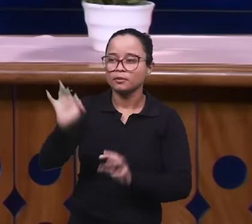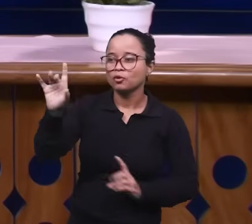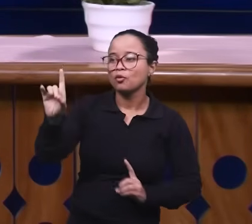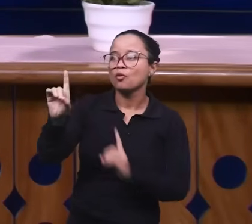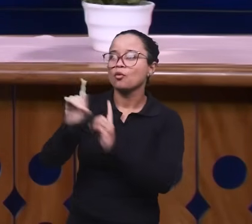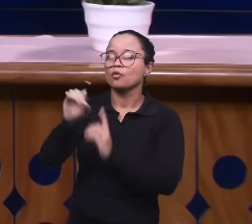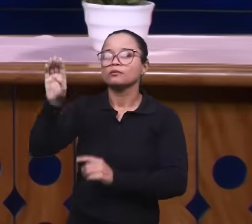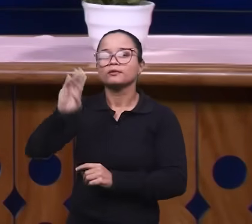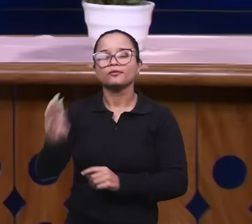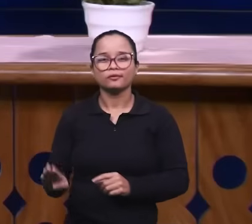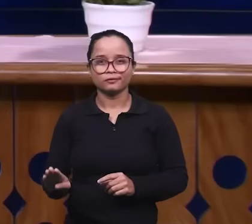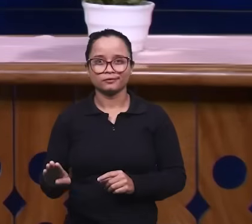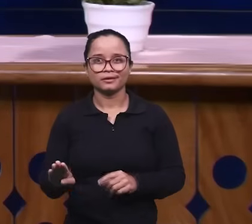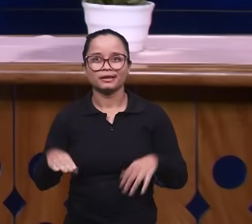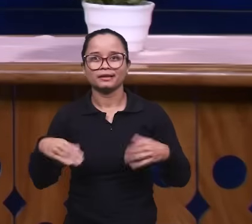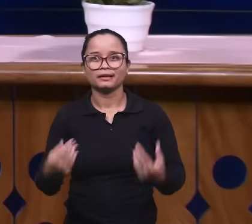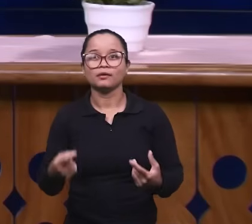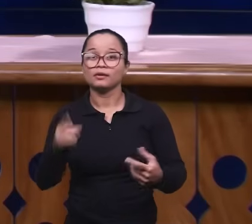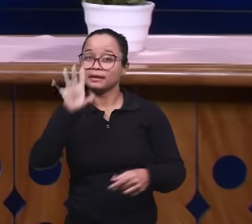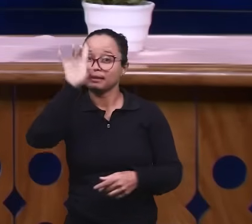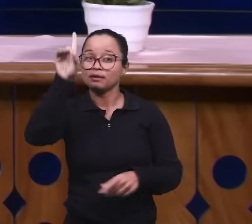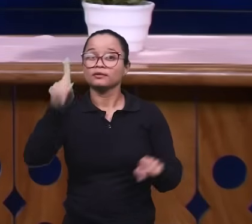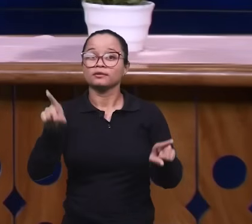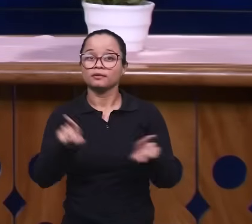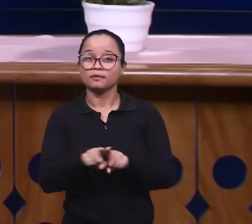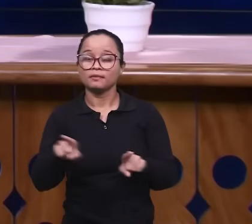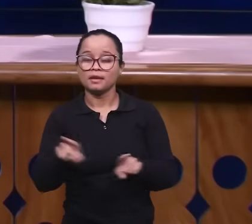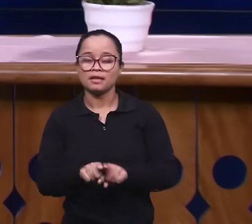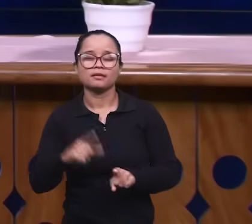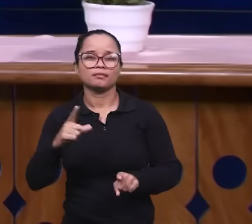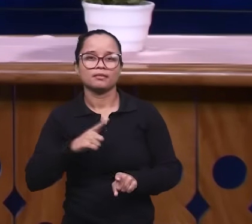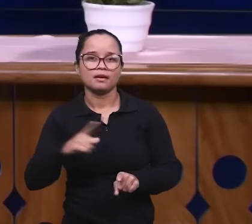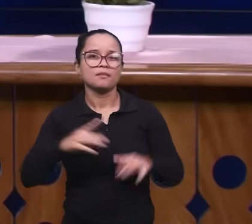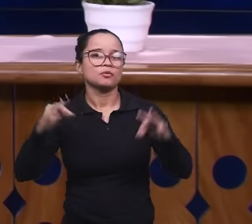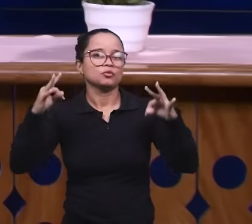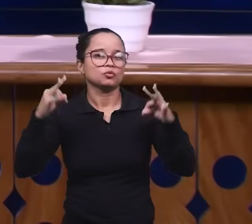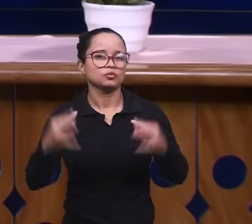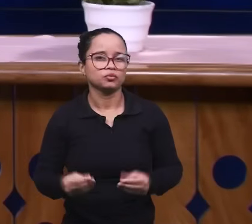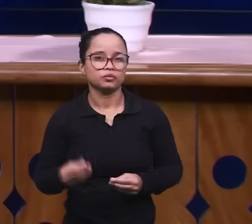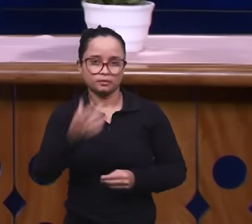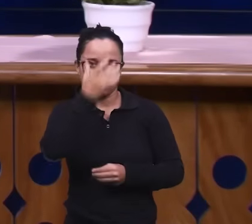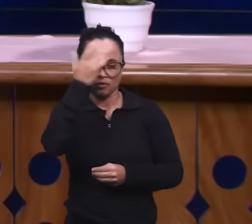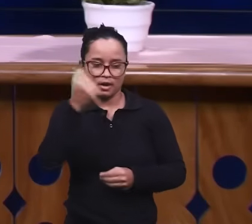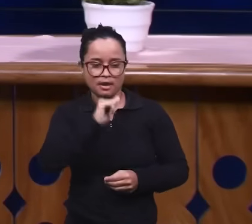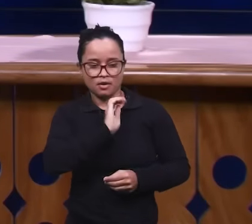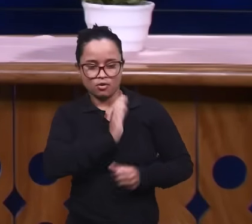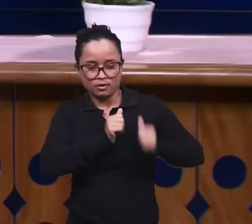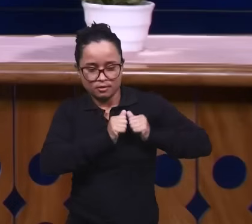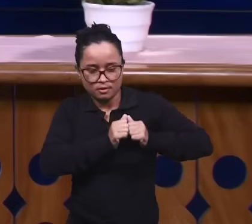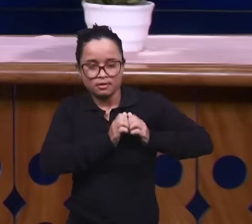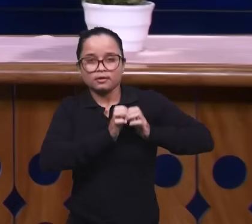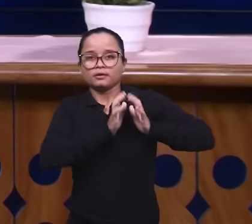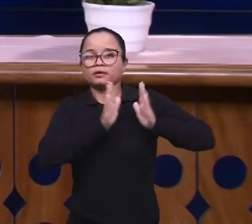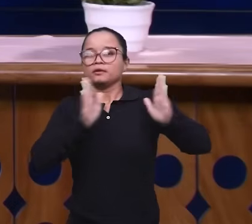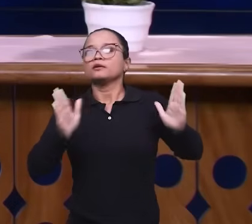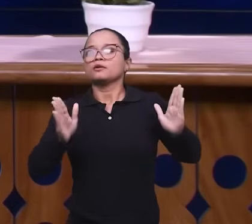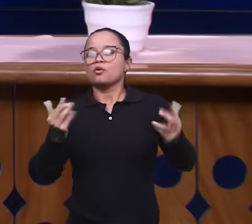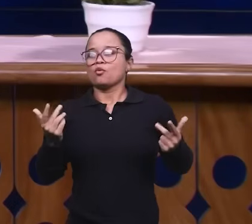Deus tem essa providência para todo aquele que abrir o seu coração como Zaqueu